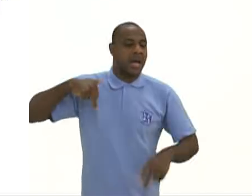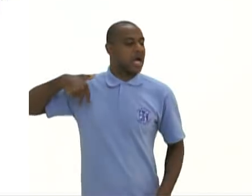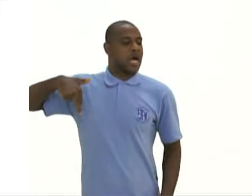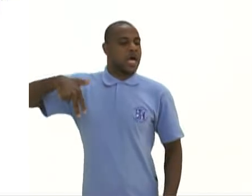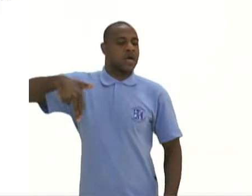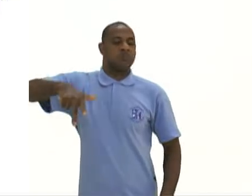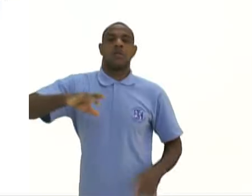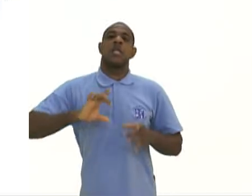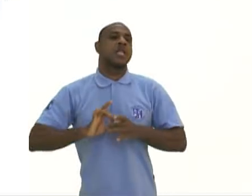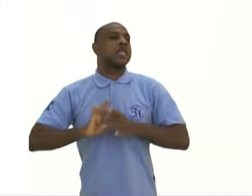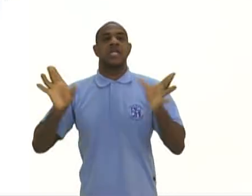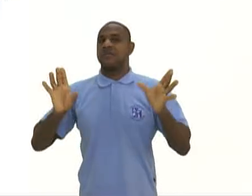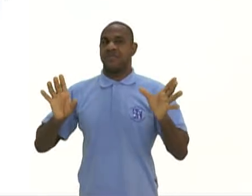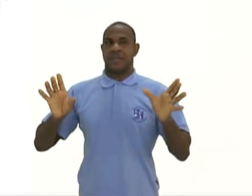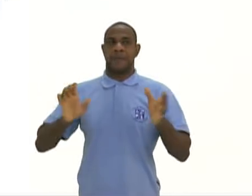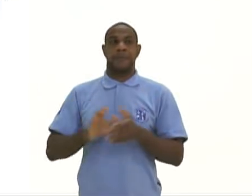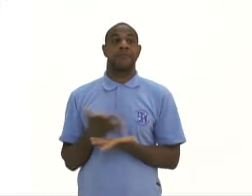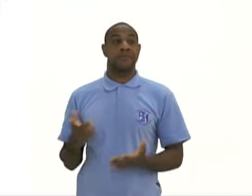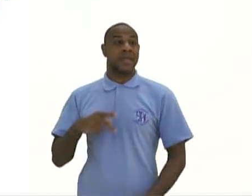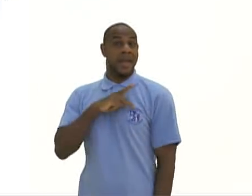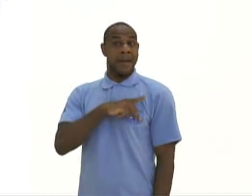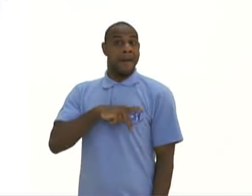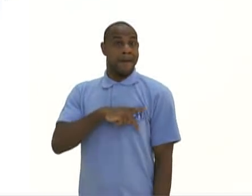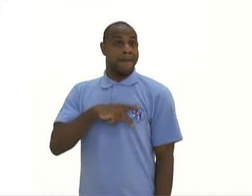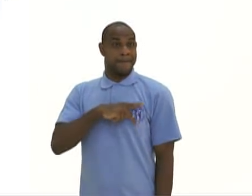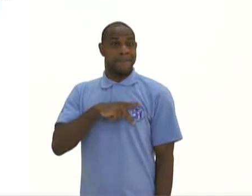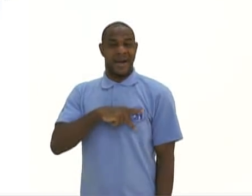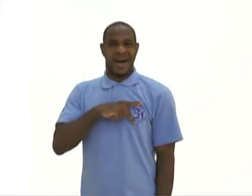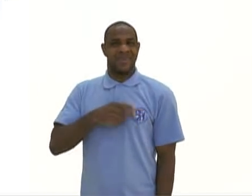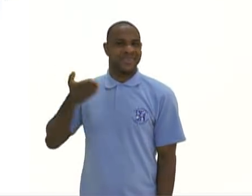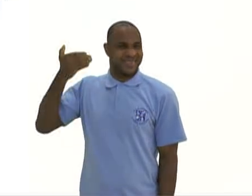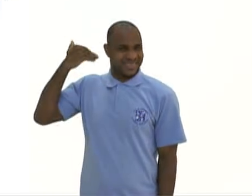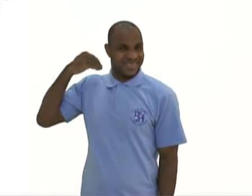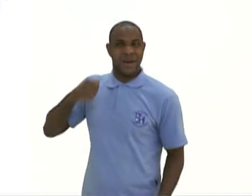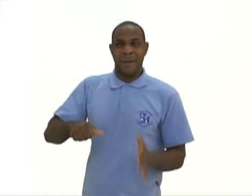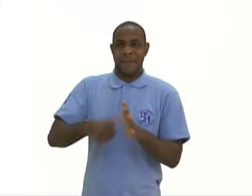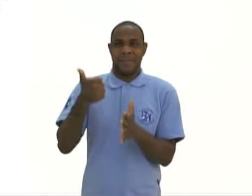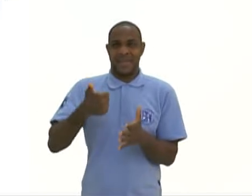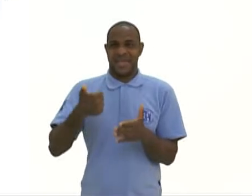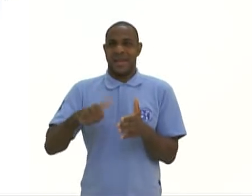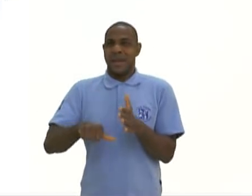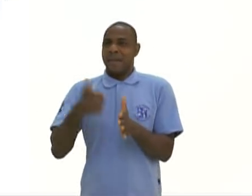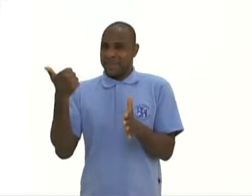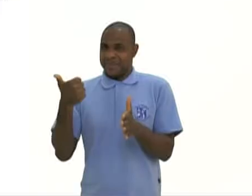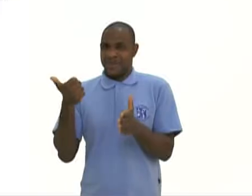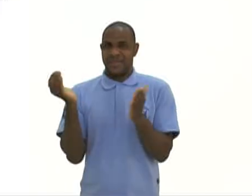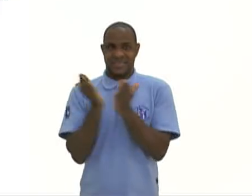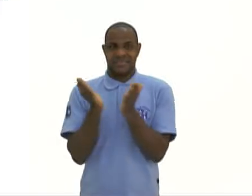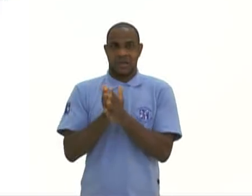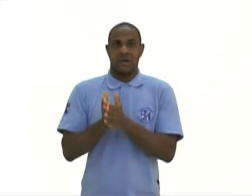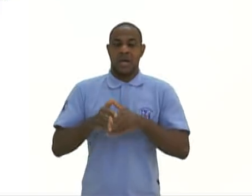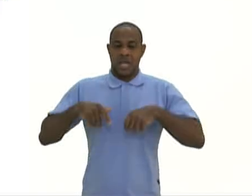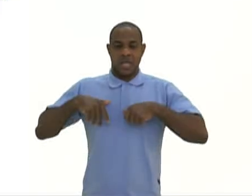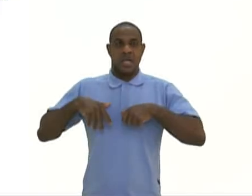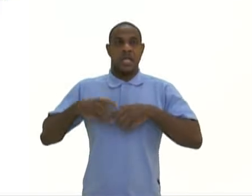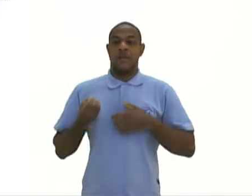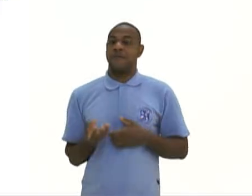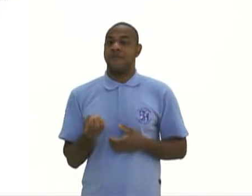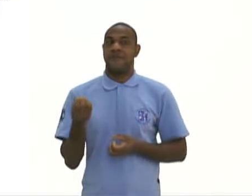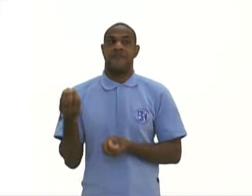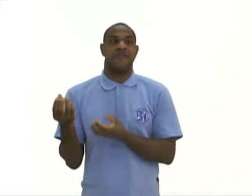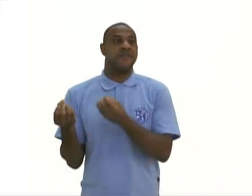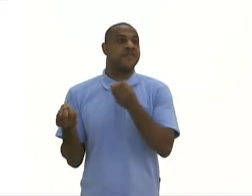o Paulo, os primeiros cristãos, chegou a ir na Síria, na Grécia, na cidade de Roma, né? Inclusive ele